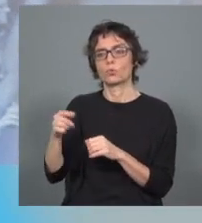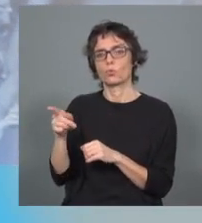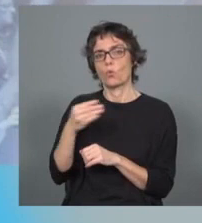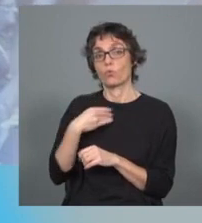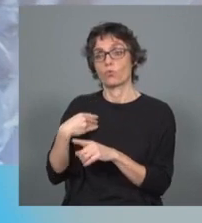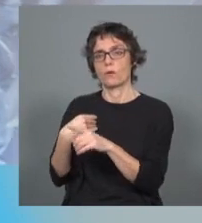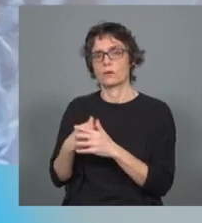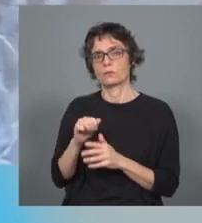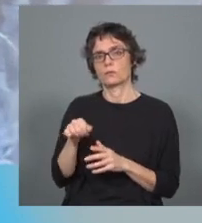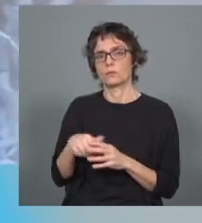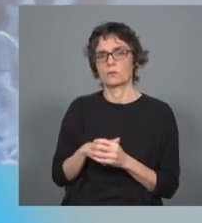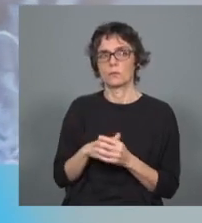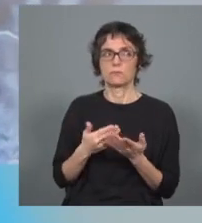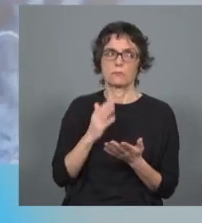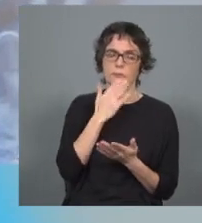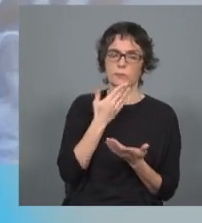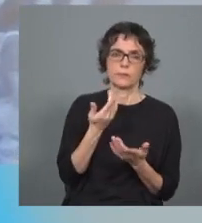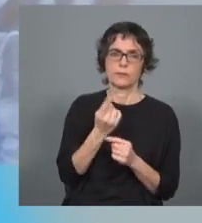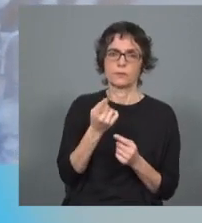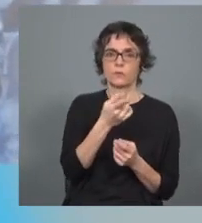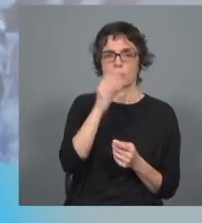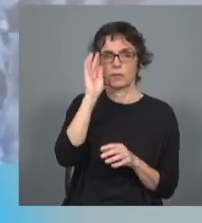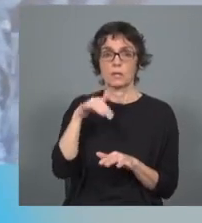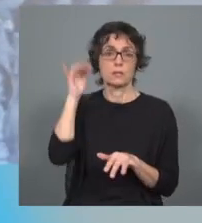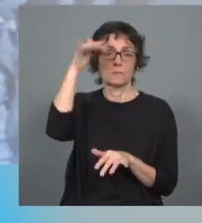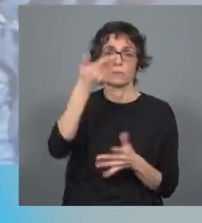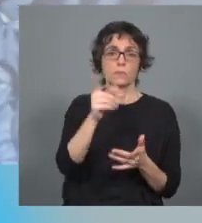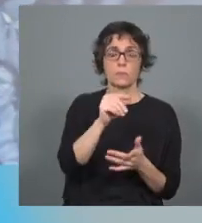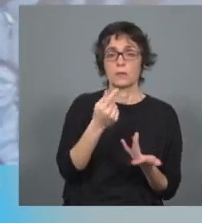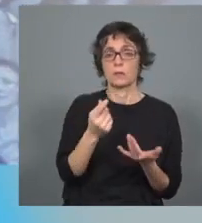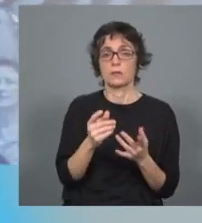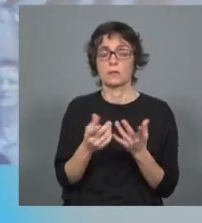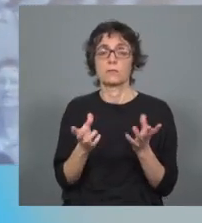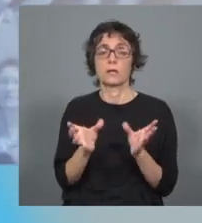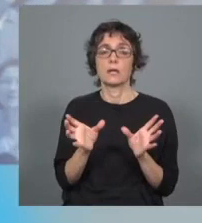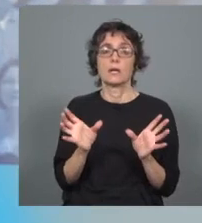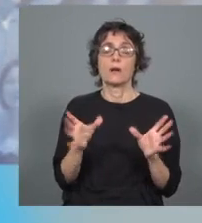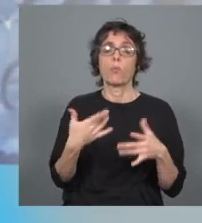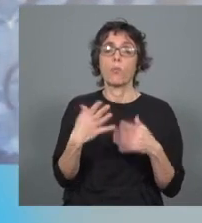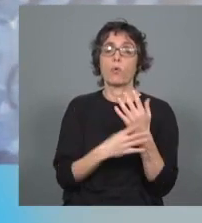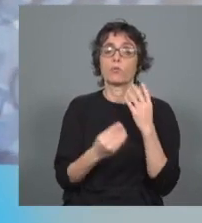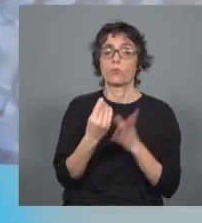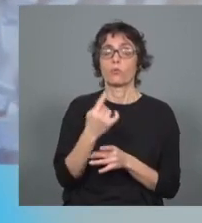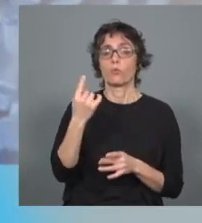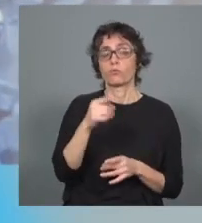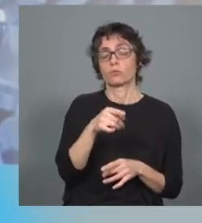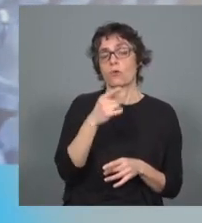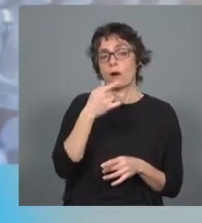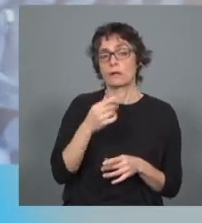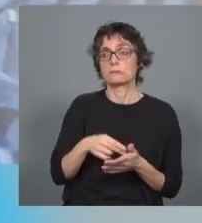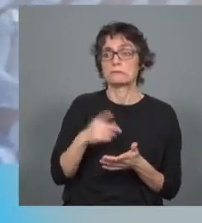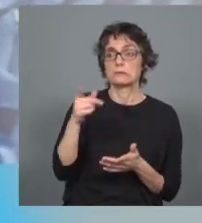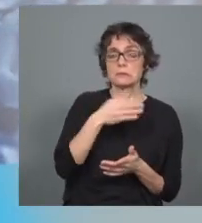tábua rasa dos pareceres, tanto da Ordem dos Advogados como do Conselho Nacional para as Ciências da Vida. E, portanto,